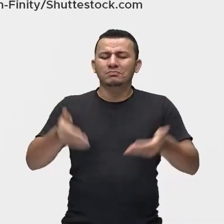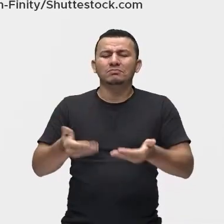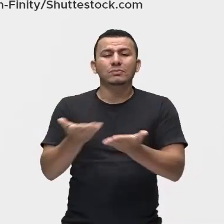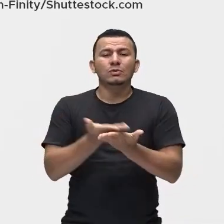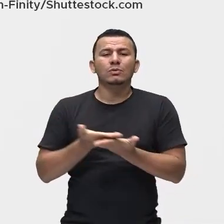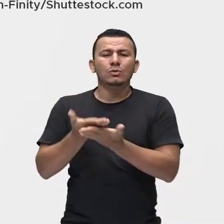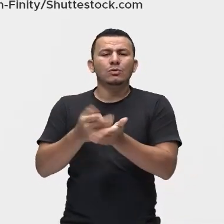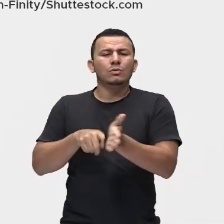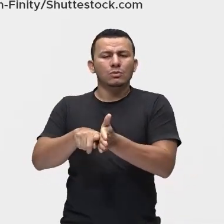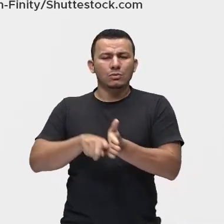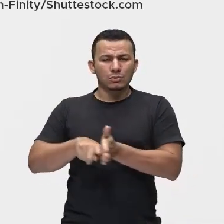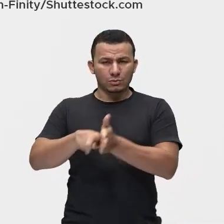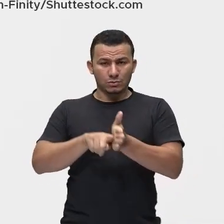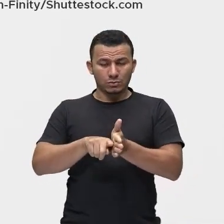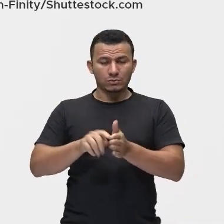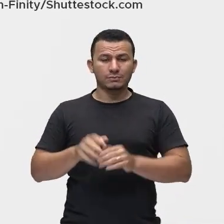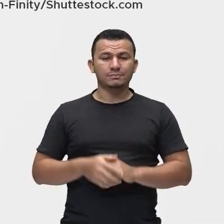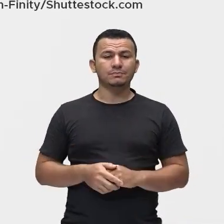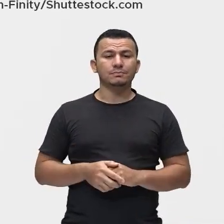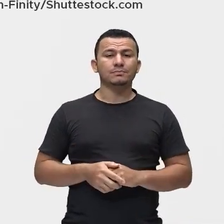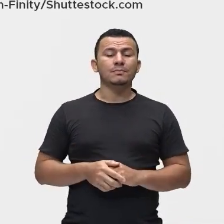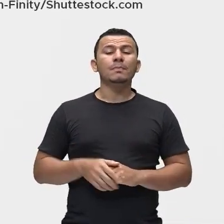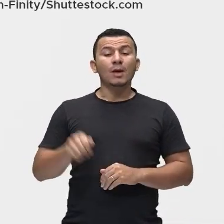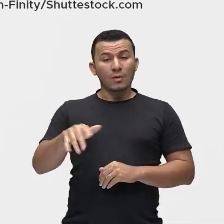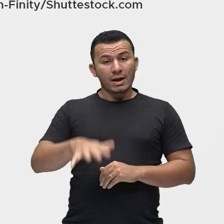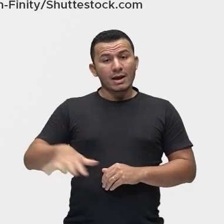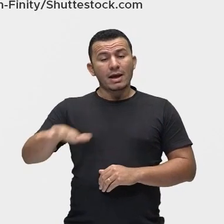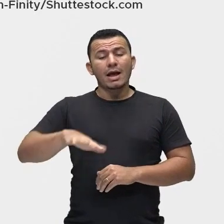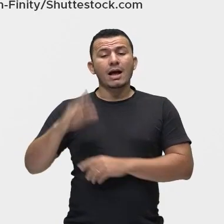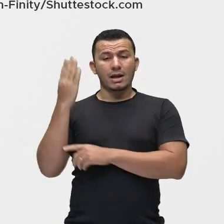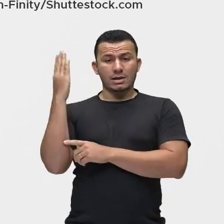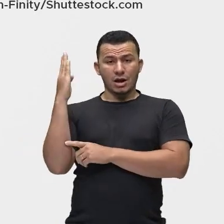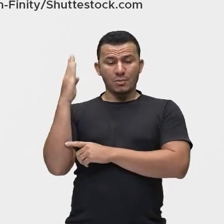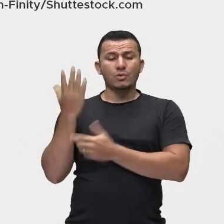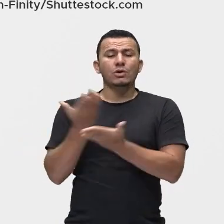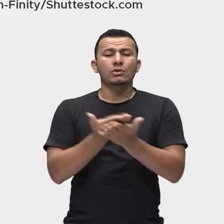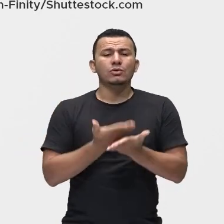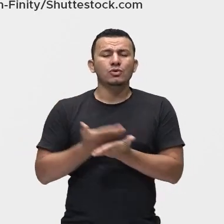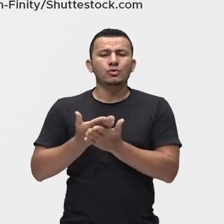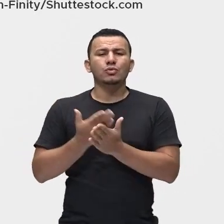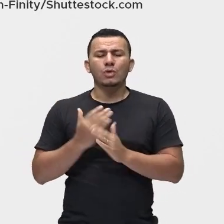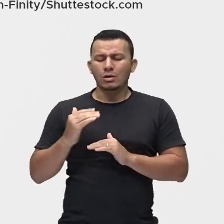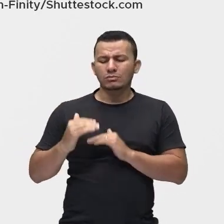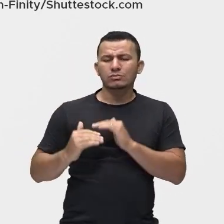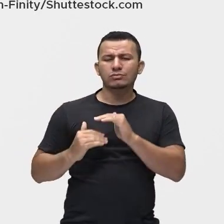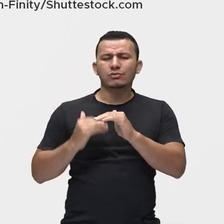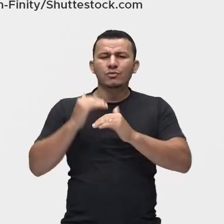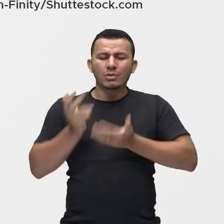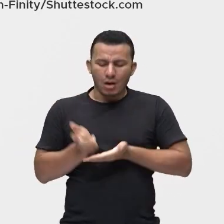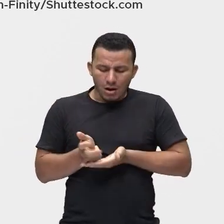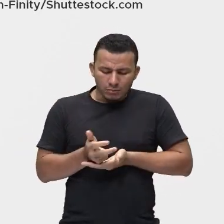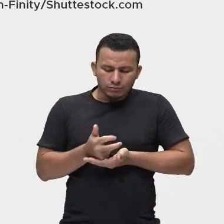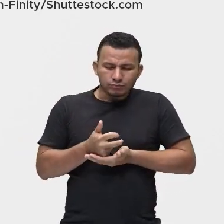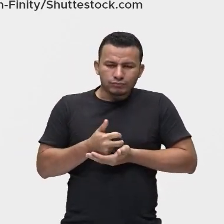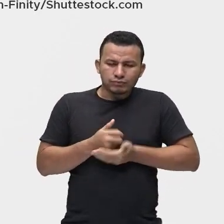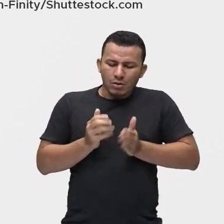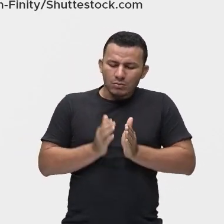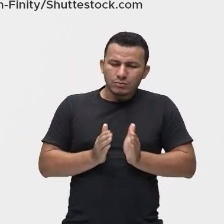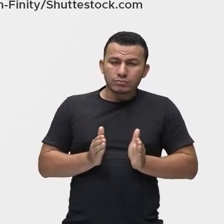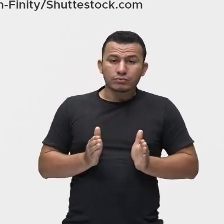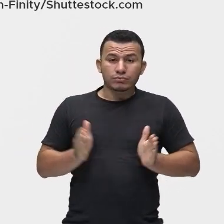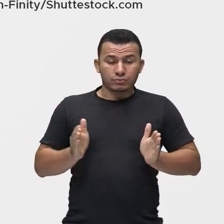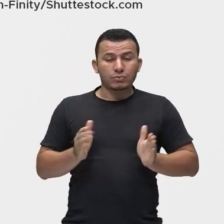biologia estuda. A embriologia é a área da biologia que estuda o desenvolvimento embrionário dos